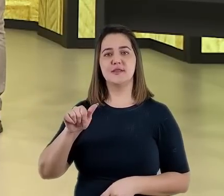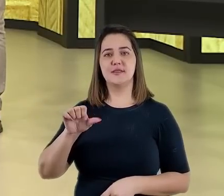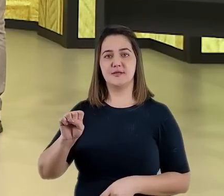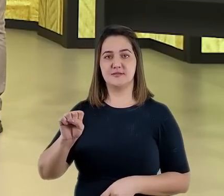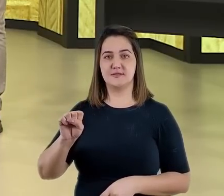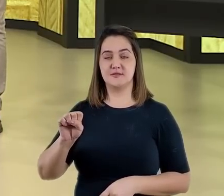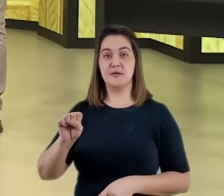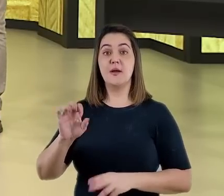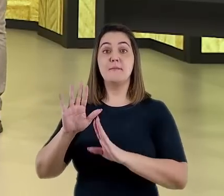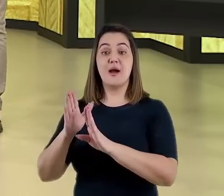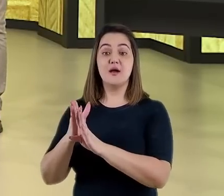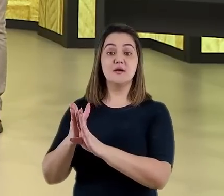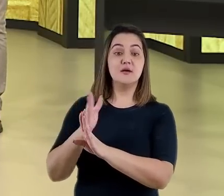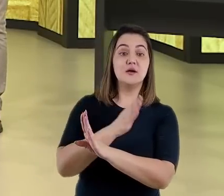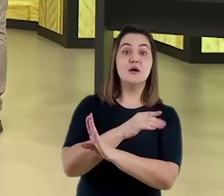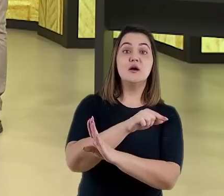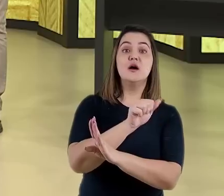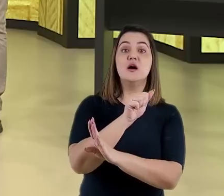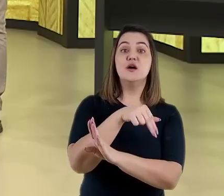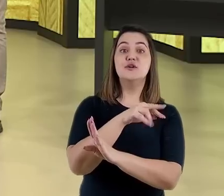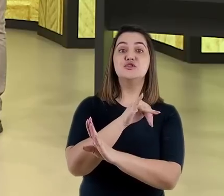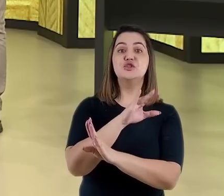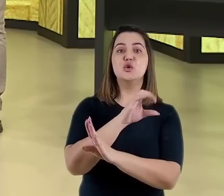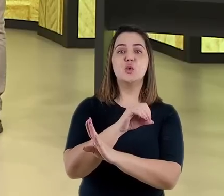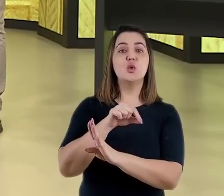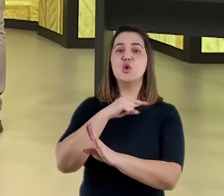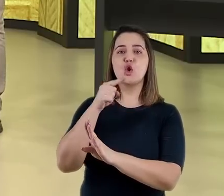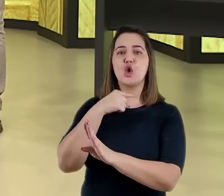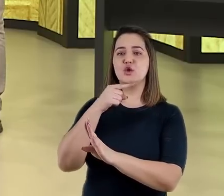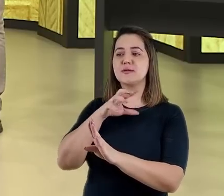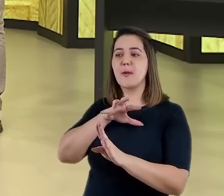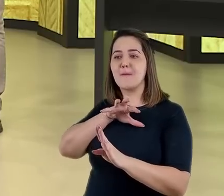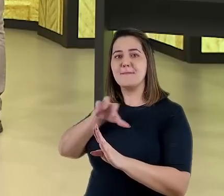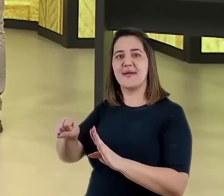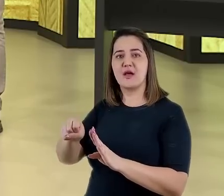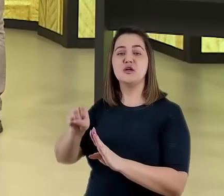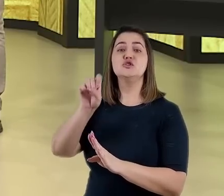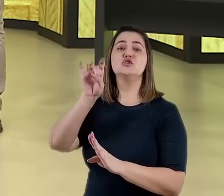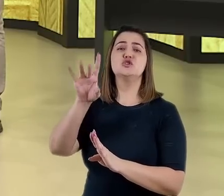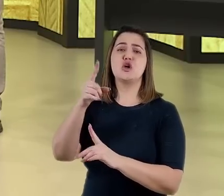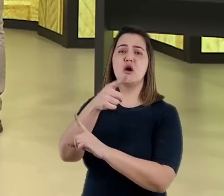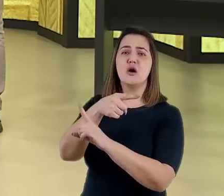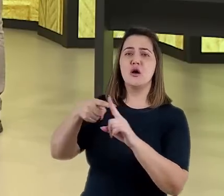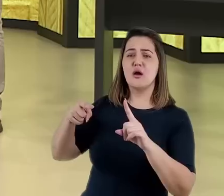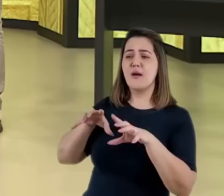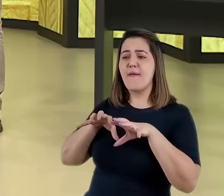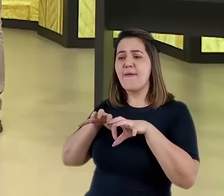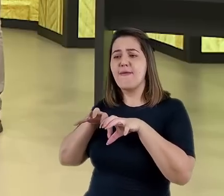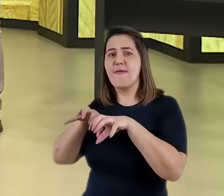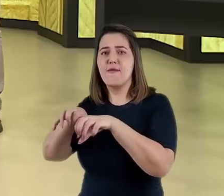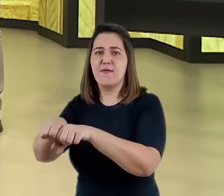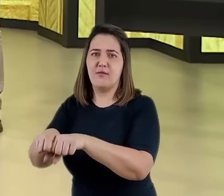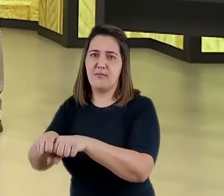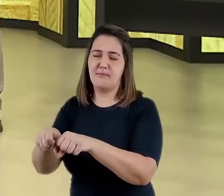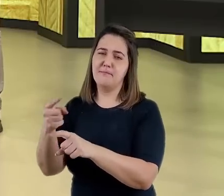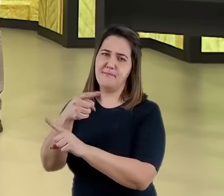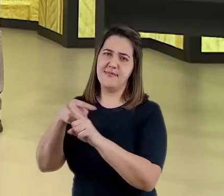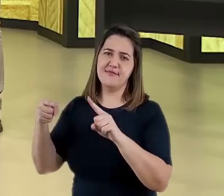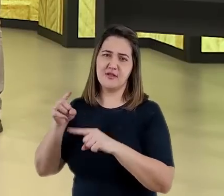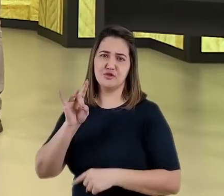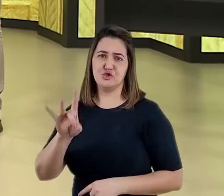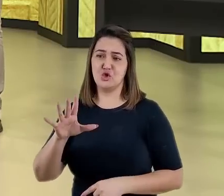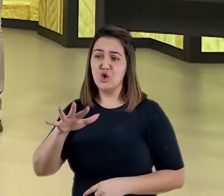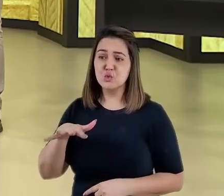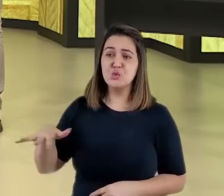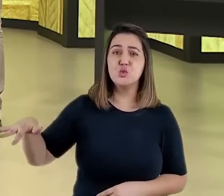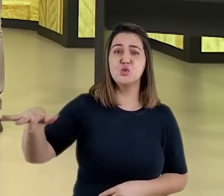mas os predecessores de Antíoco perderam o controle sobre essa grande parte do seu território. Então, Antíoco